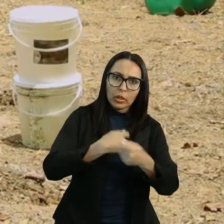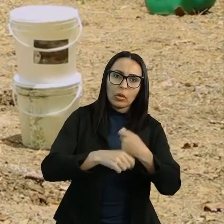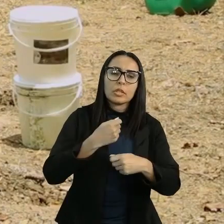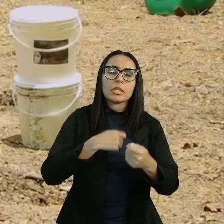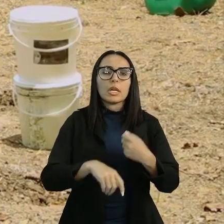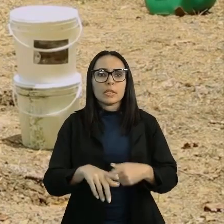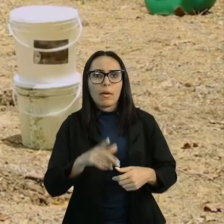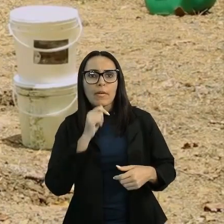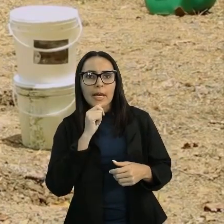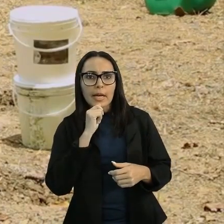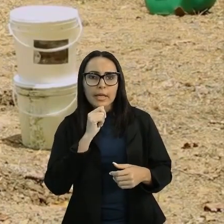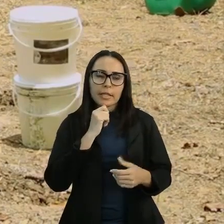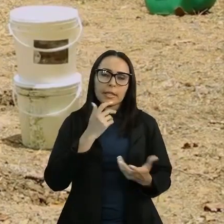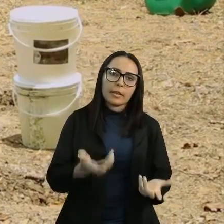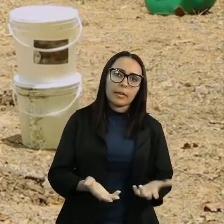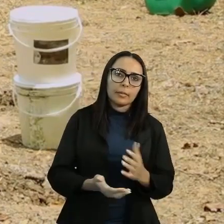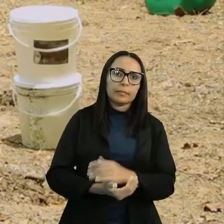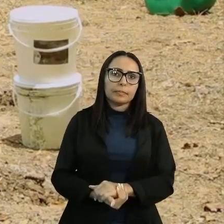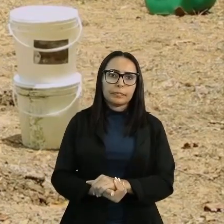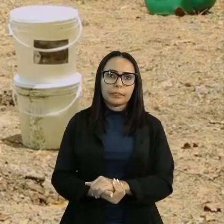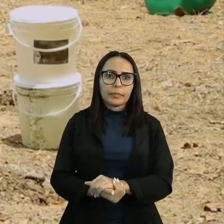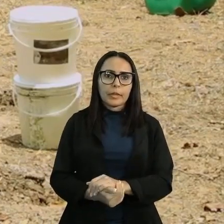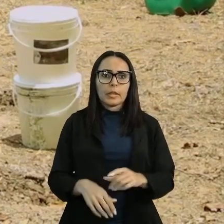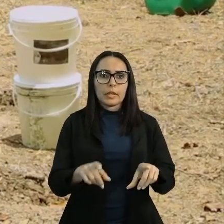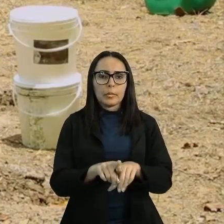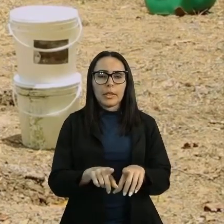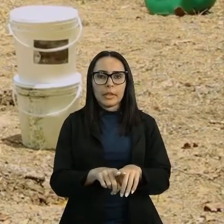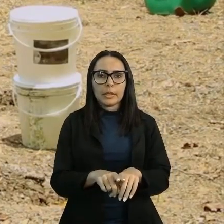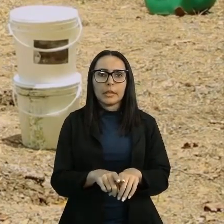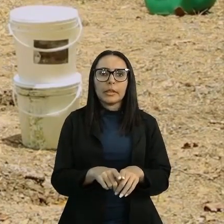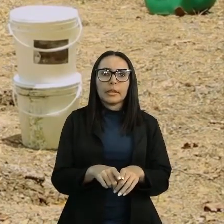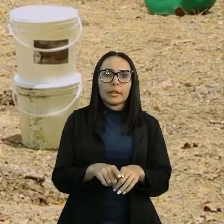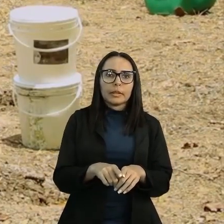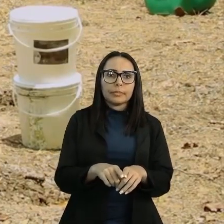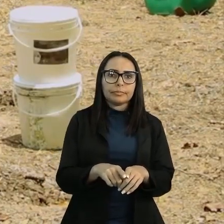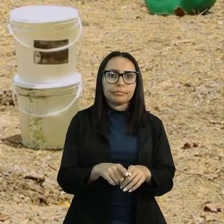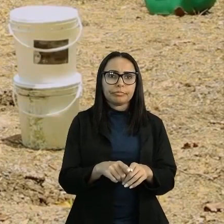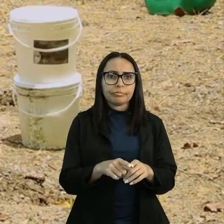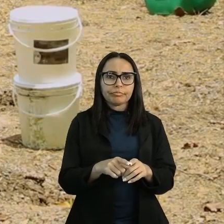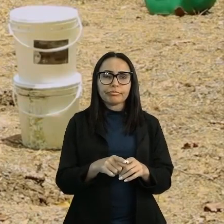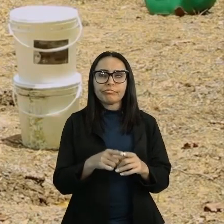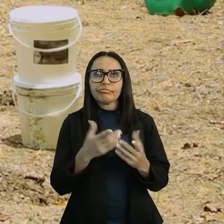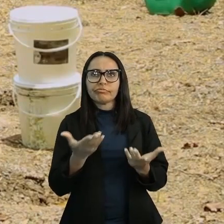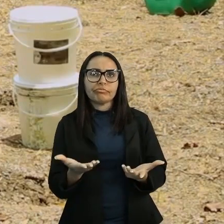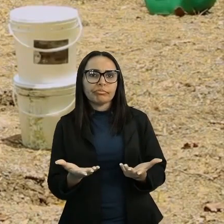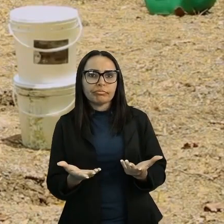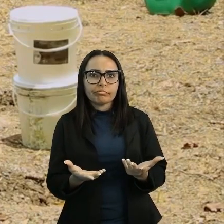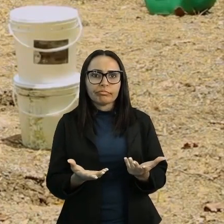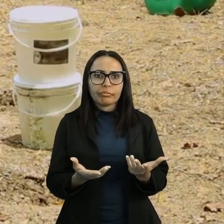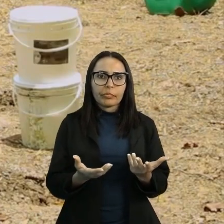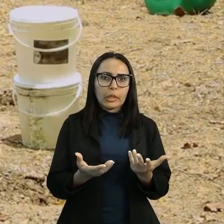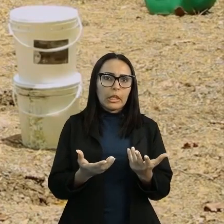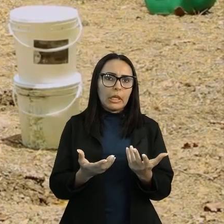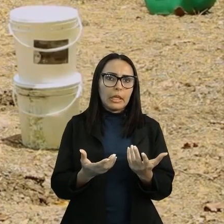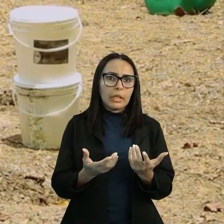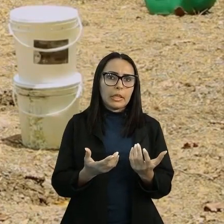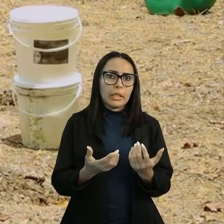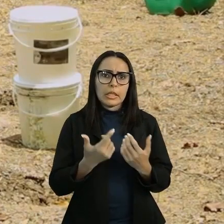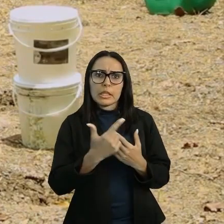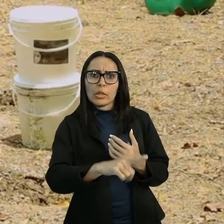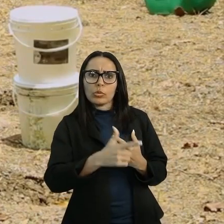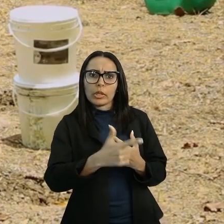espaço que vocês vão conferir ao longo do vídeo. Nessa floresta, desses outros 40 e poucos hectares que temos, pensamos